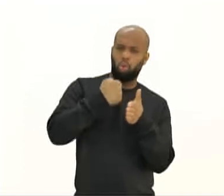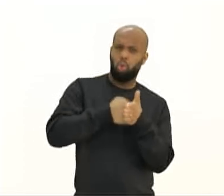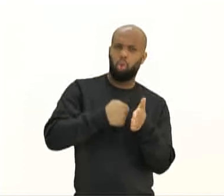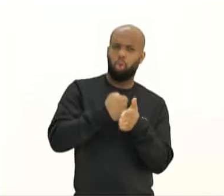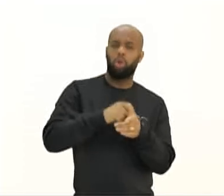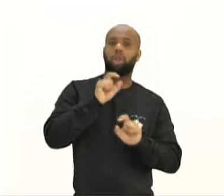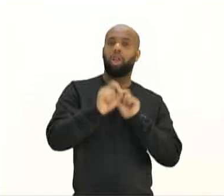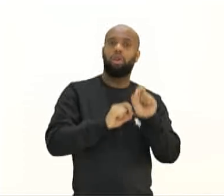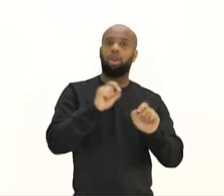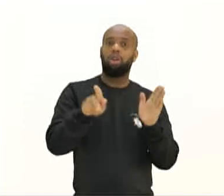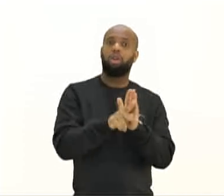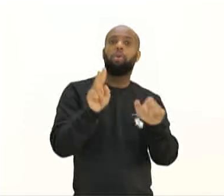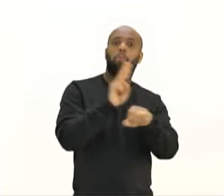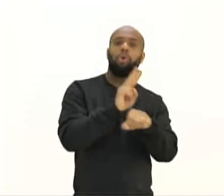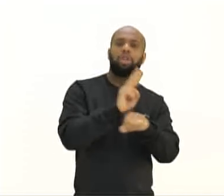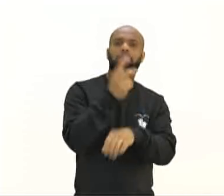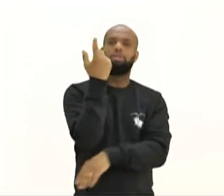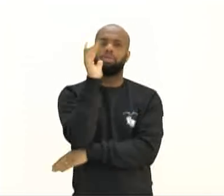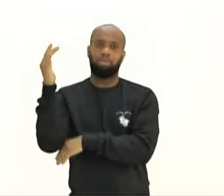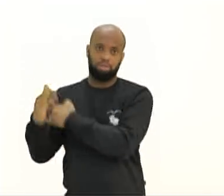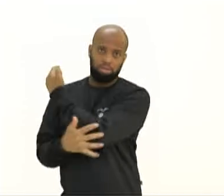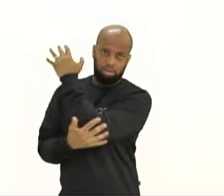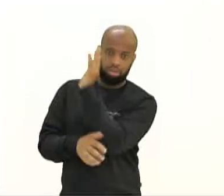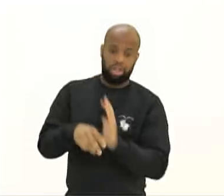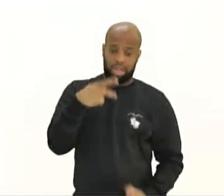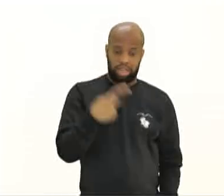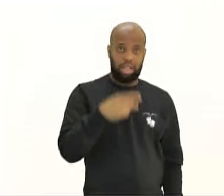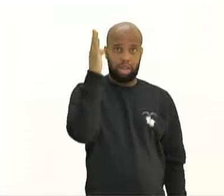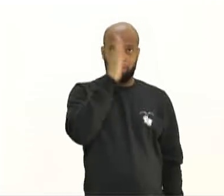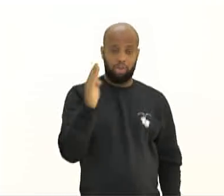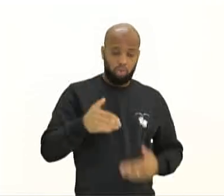meio ambiente. Presente no Brasil desde